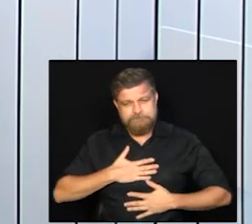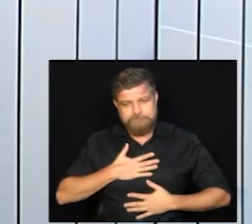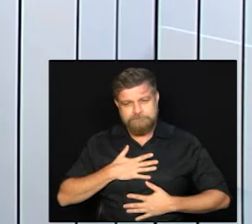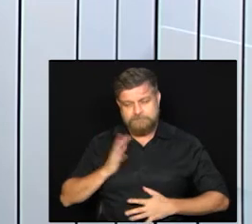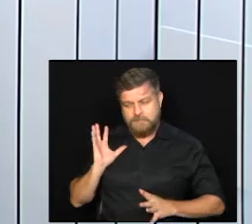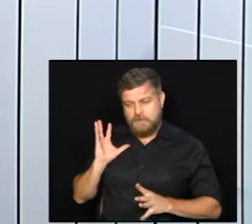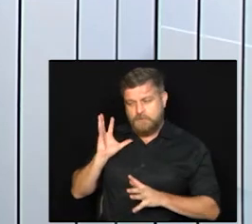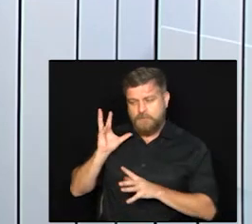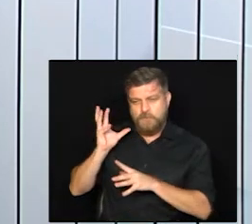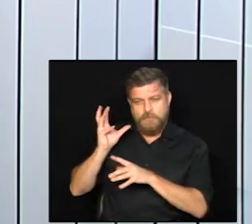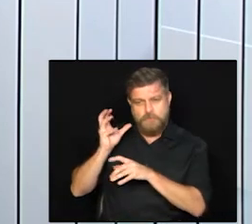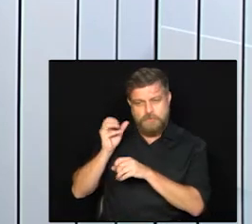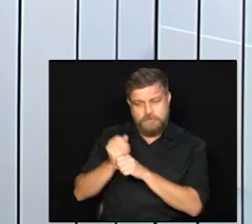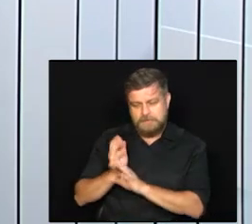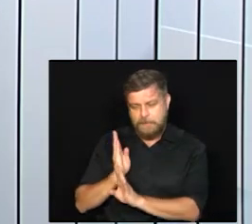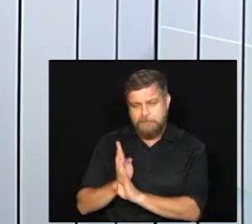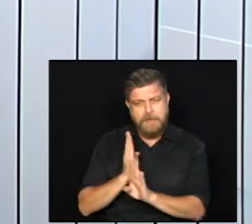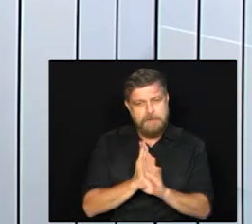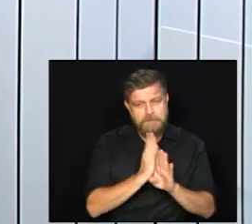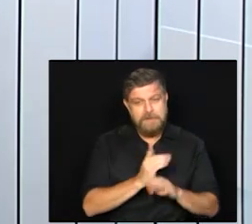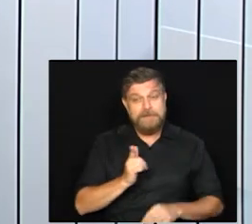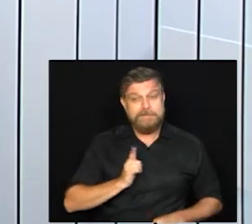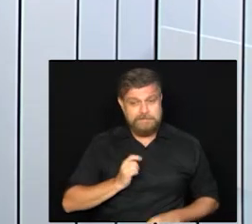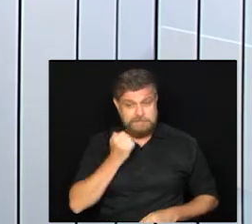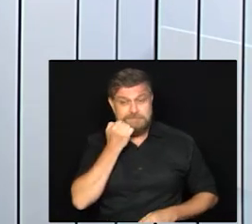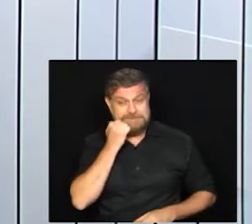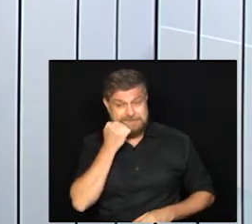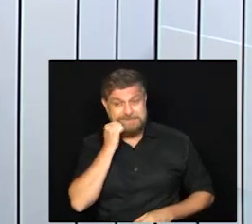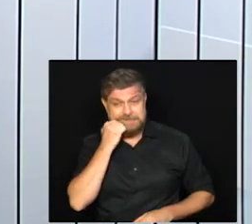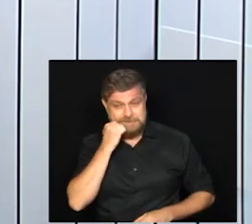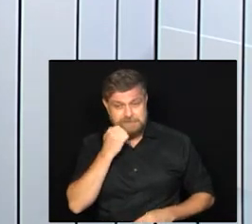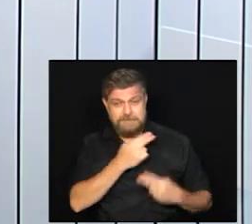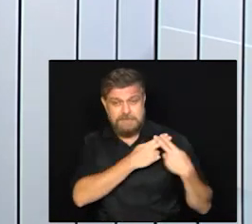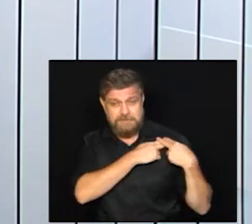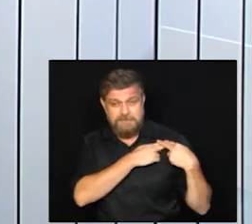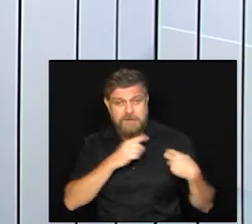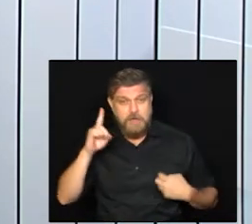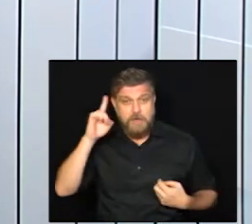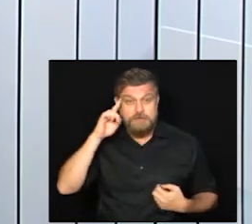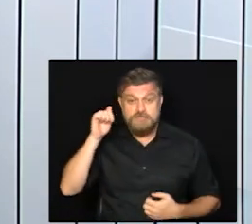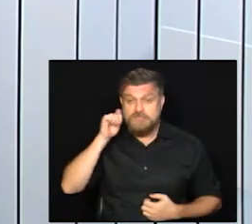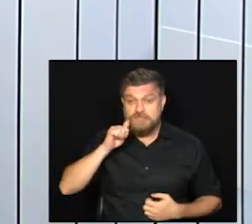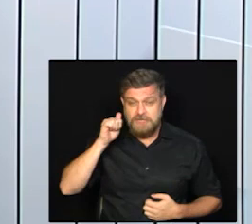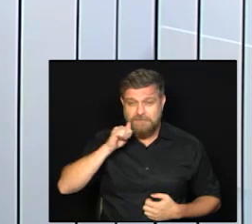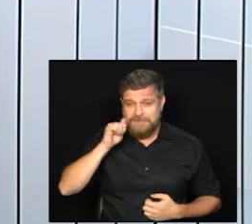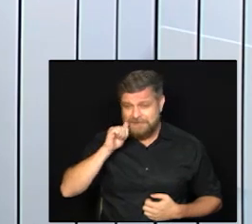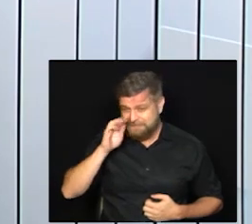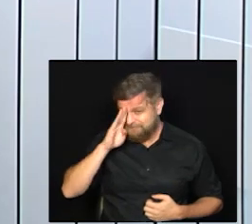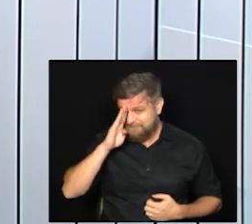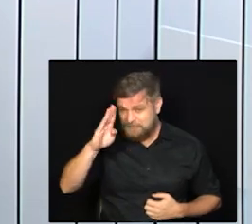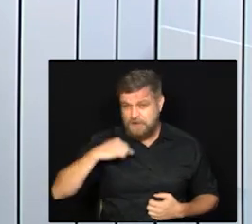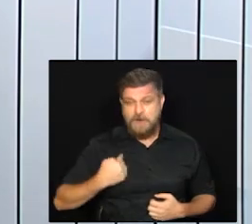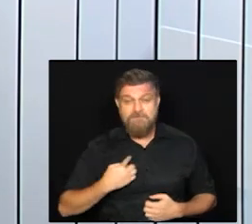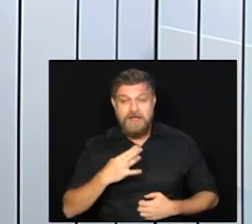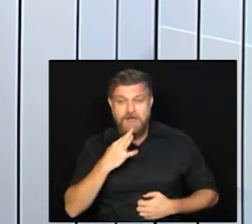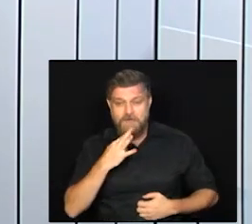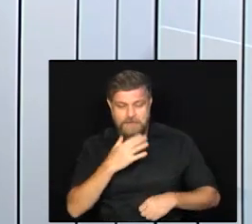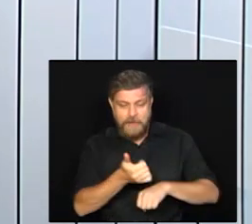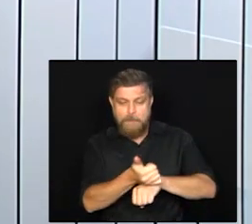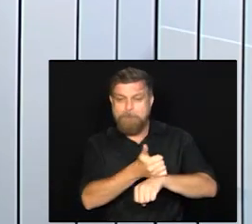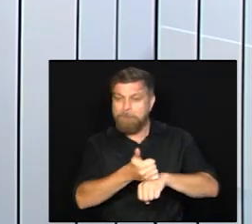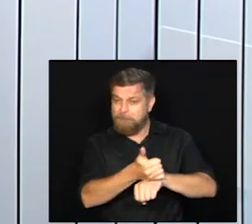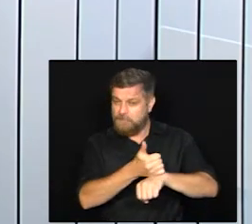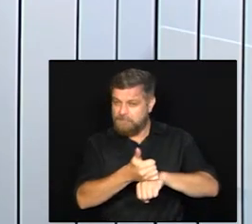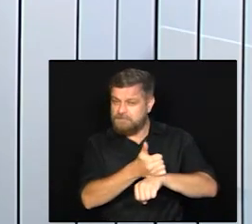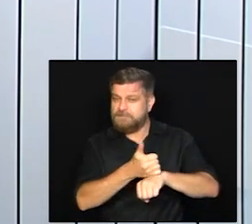todas as descobertas saem dos cientistas. E no Dia Internacional das Mulheres, a gente vai conhecer